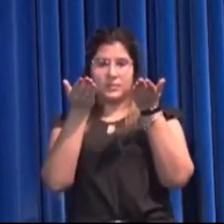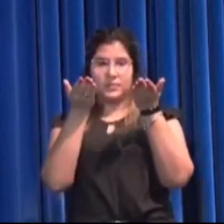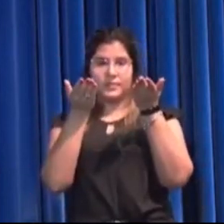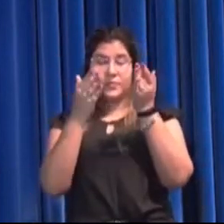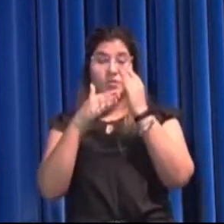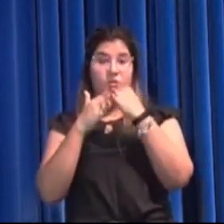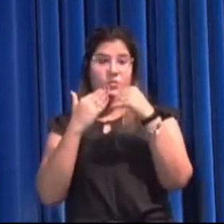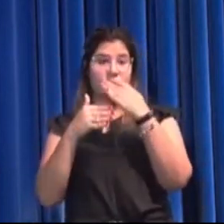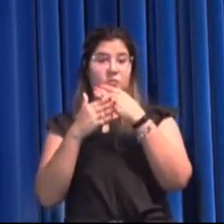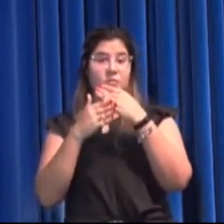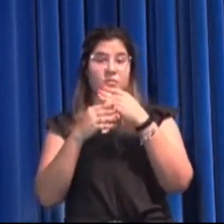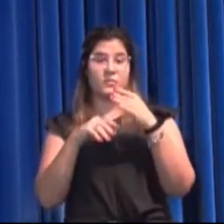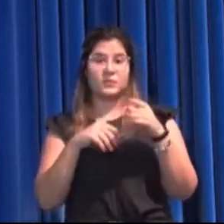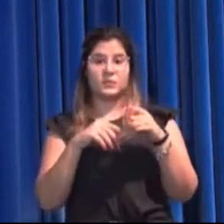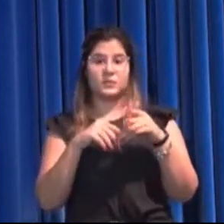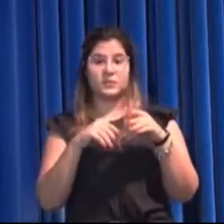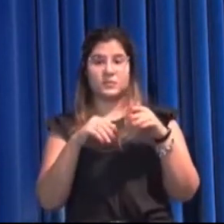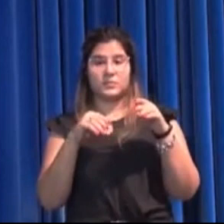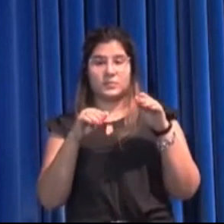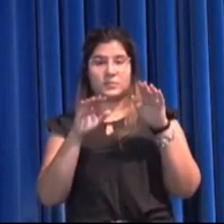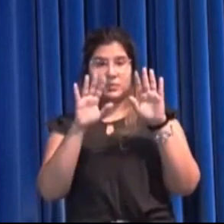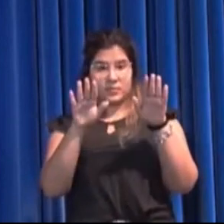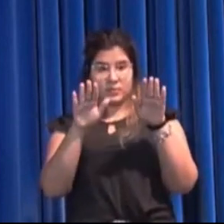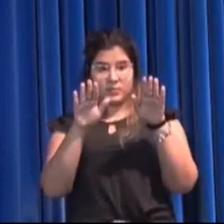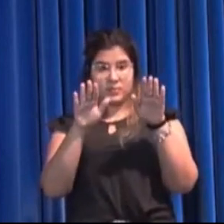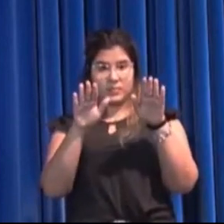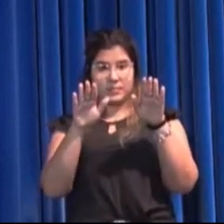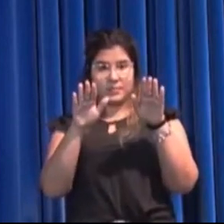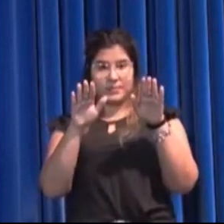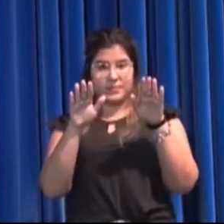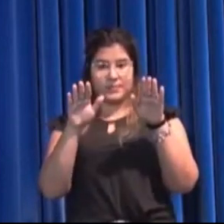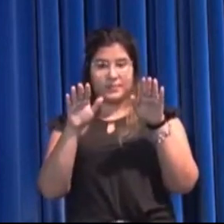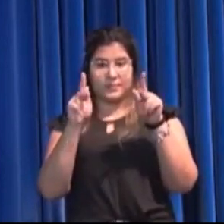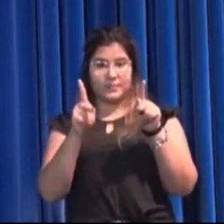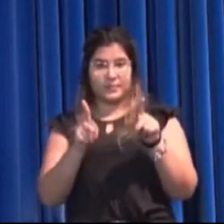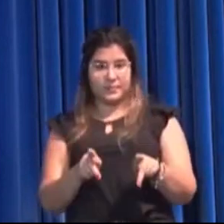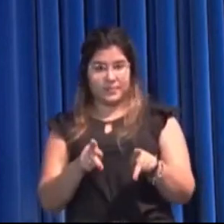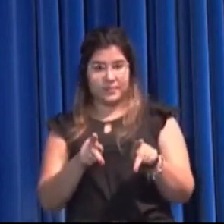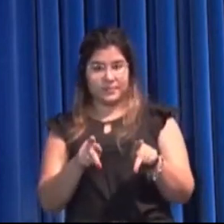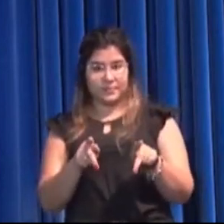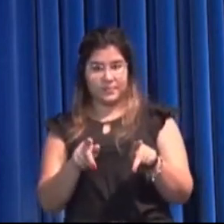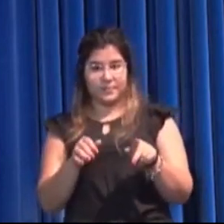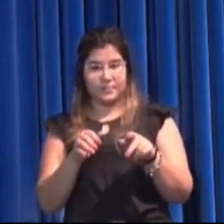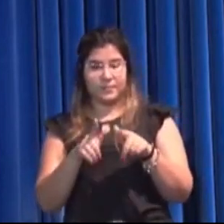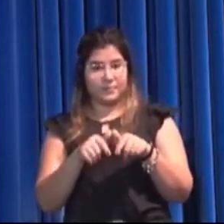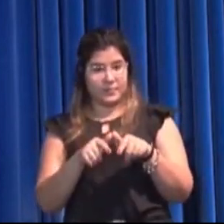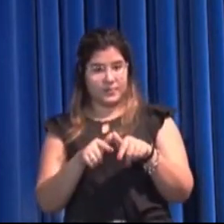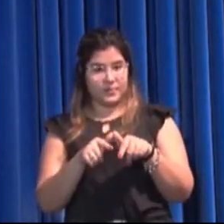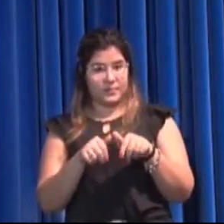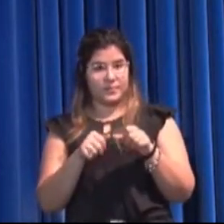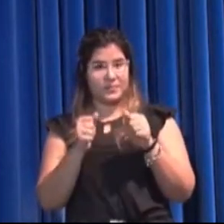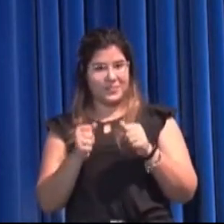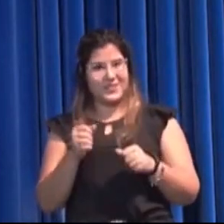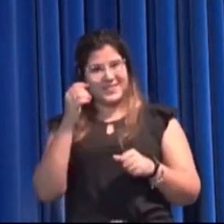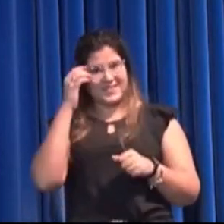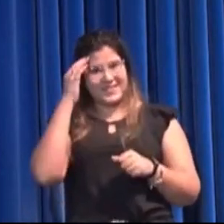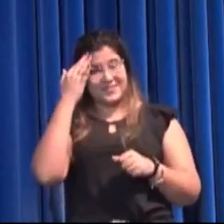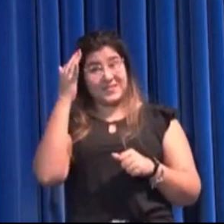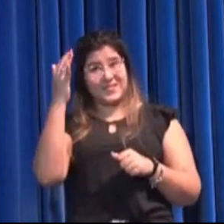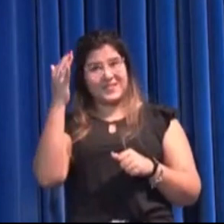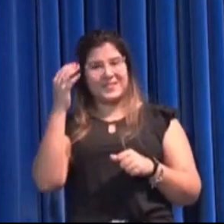a congregação de Israel. Eu posso imaginar como que foi esse momento